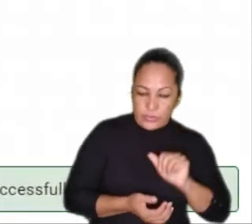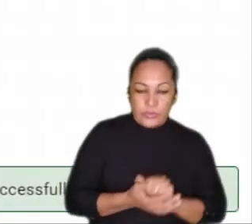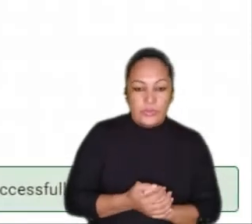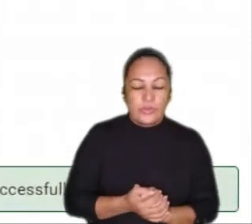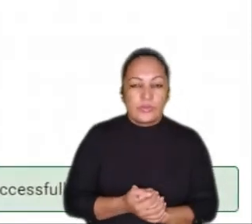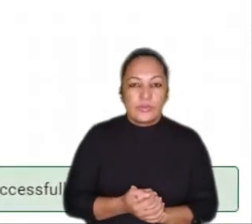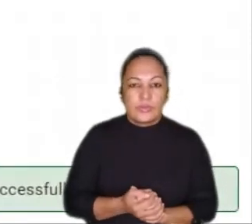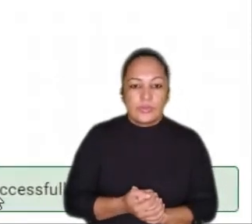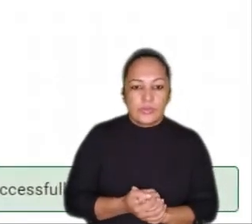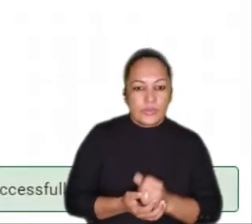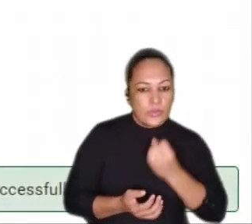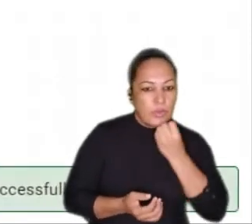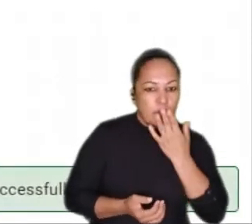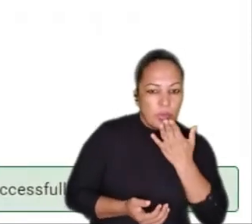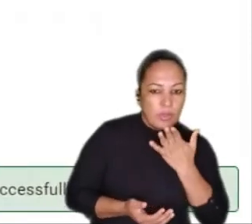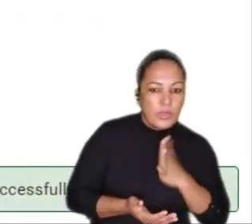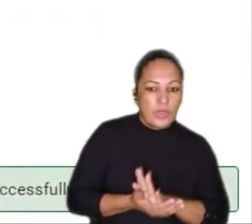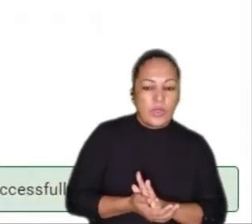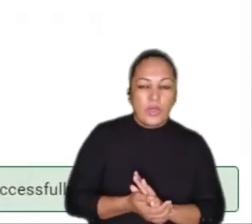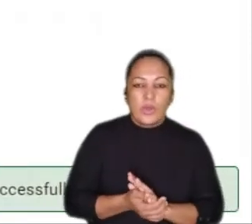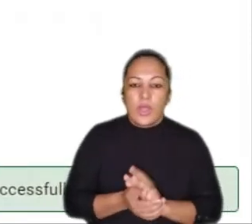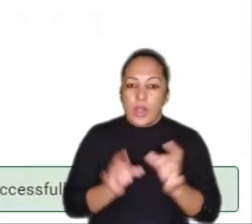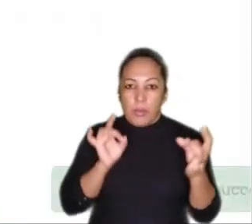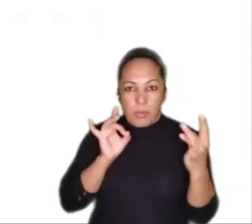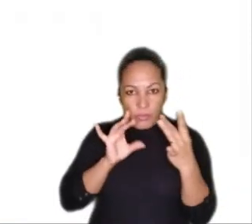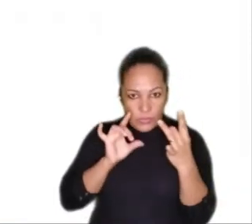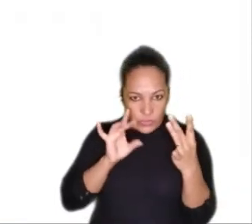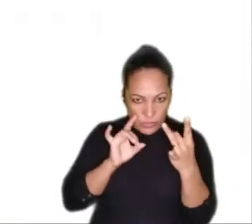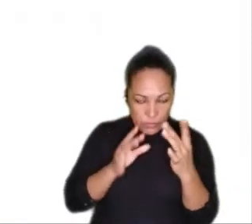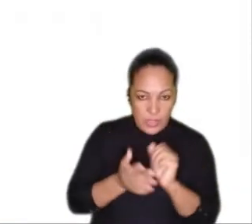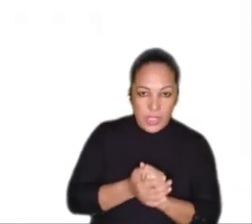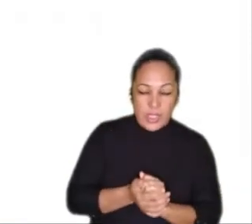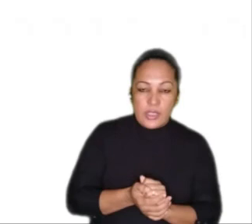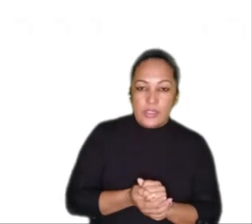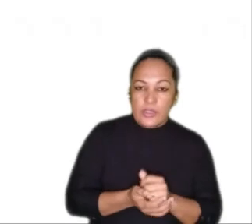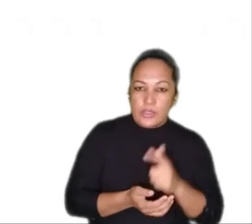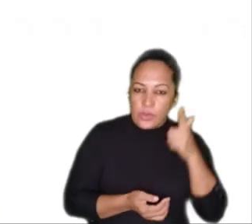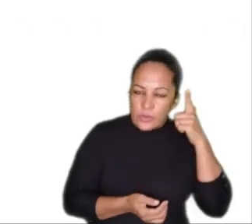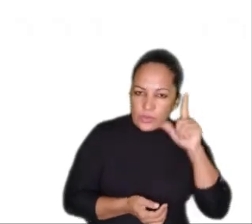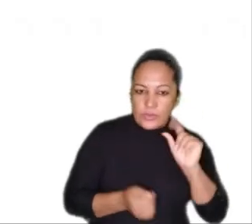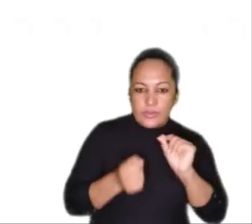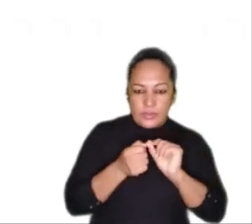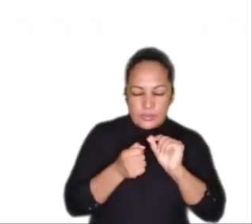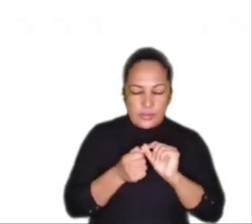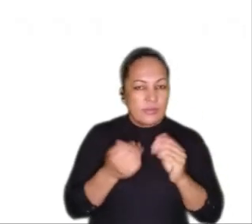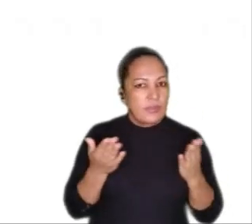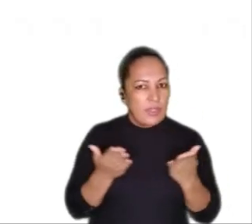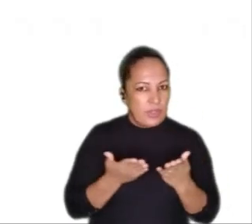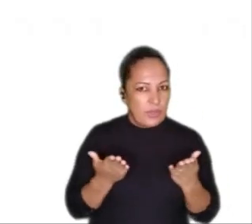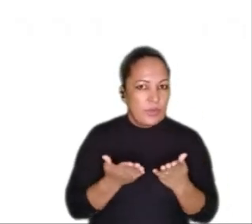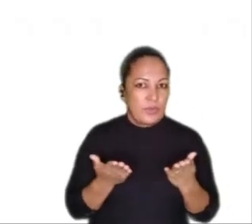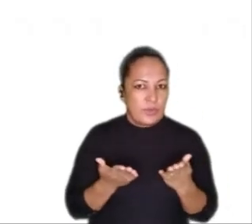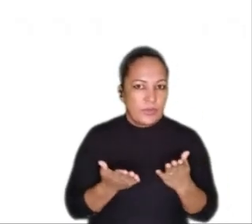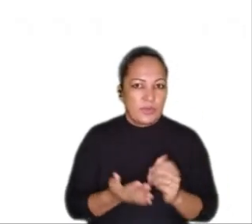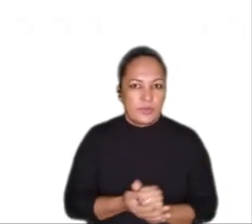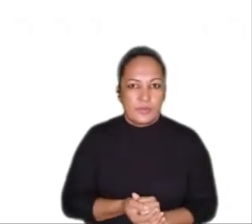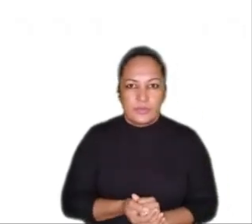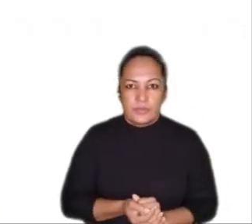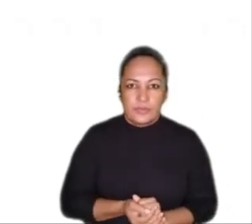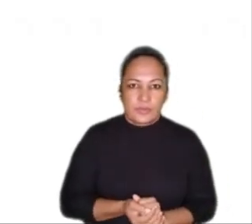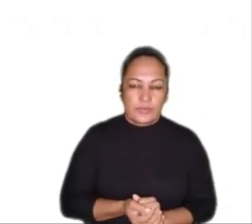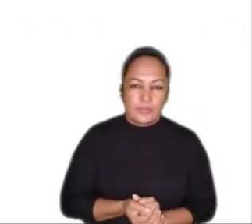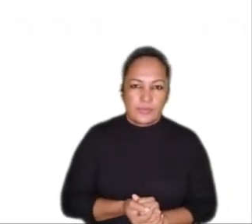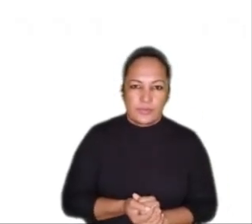Olha lá, ele deu o retorno, ó, carry retornada com sucesso. Olha lá, ele dá aqui o feedback, carry retornada com sucesso. Então, agora,